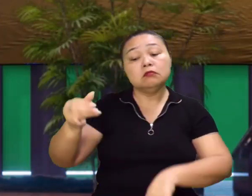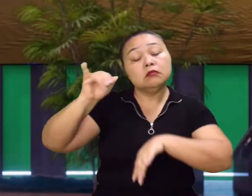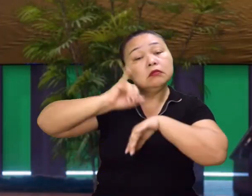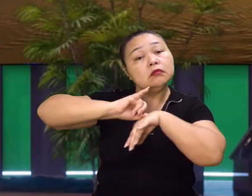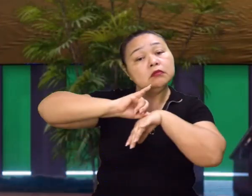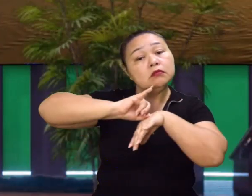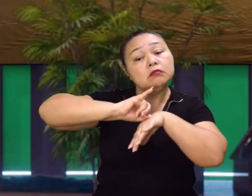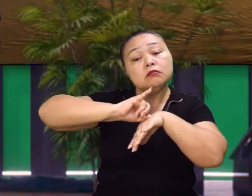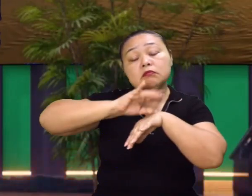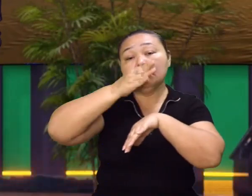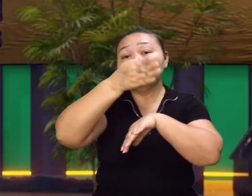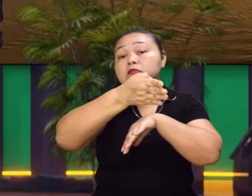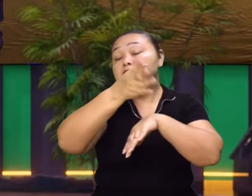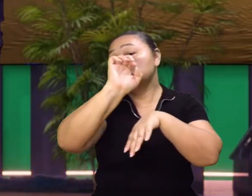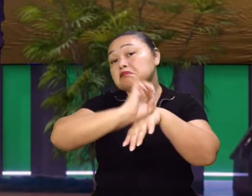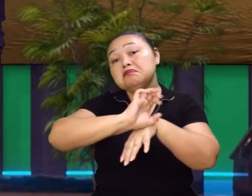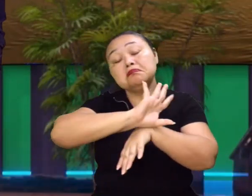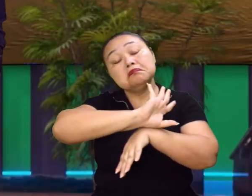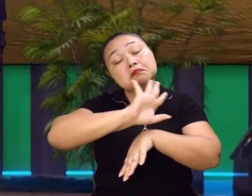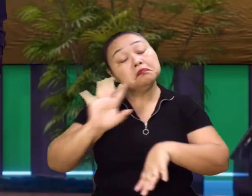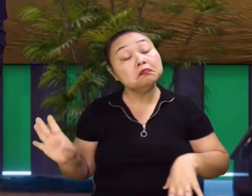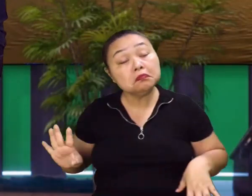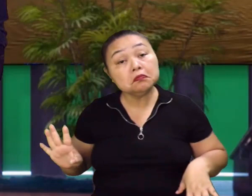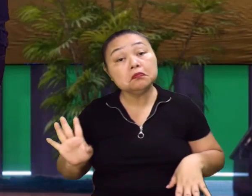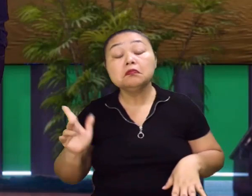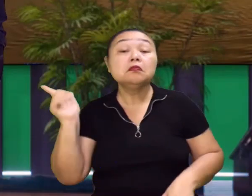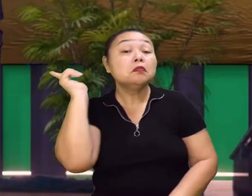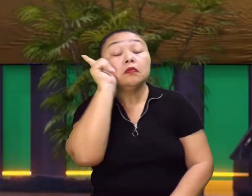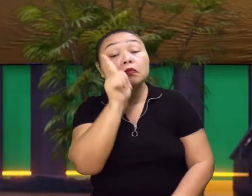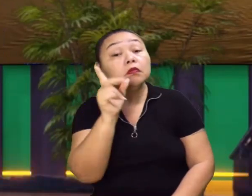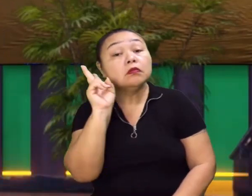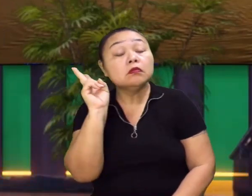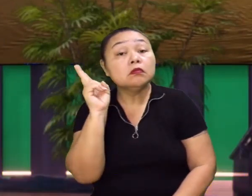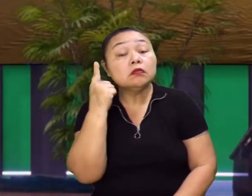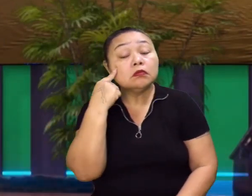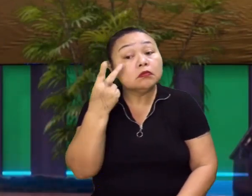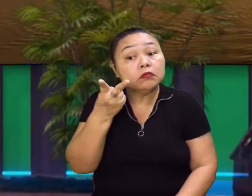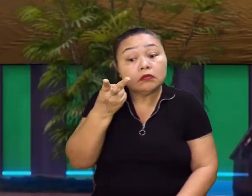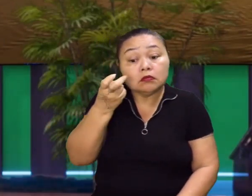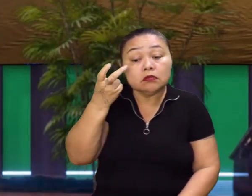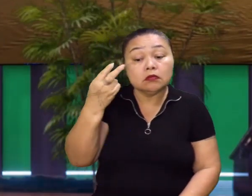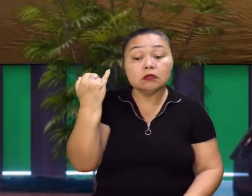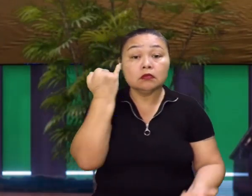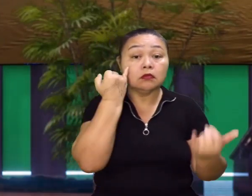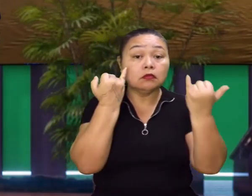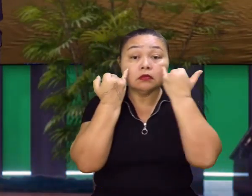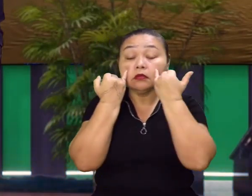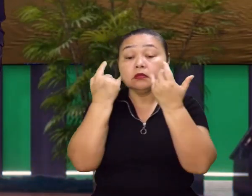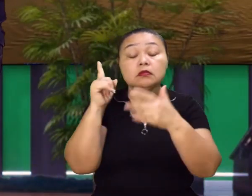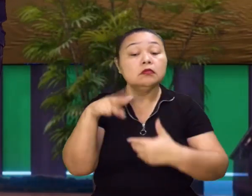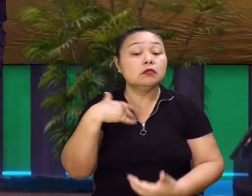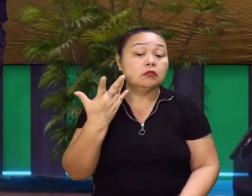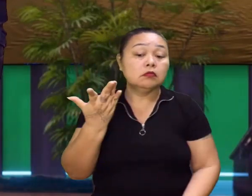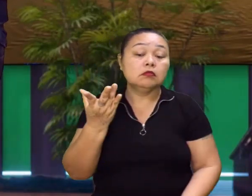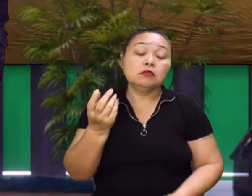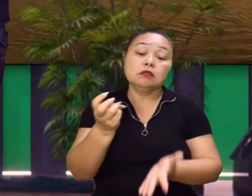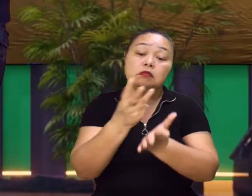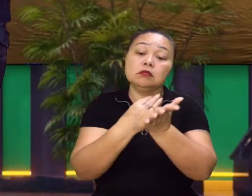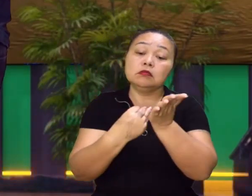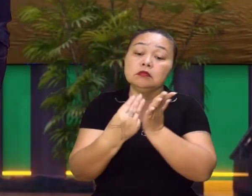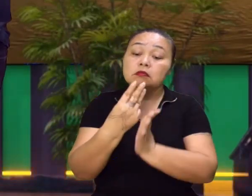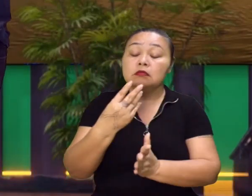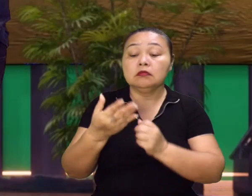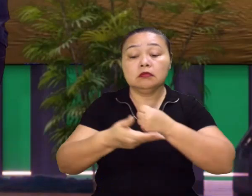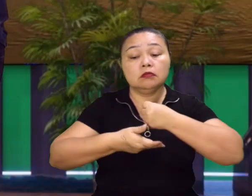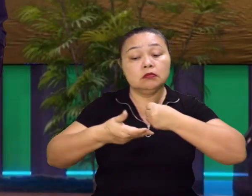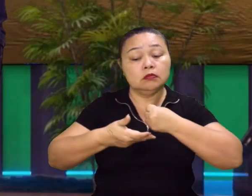né? E o determinado estado. Então, a gente não consegue extrair muitas informações do mapa básico.